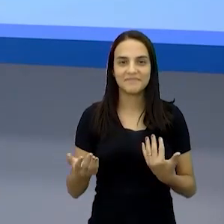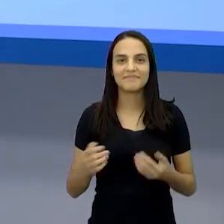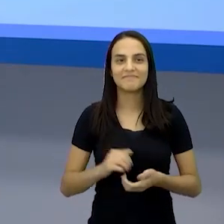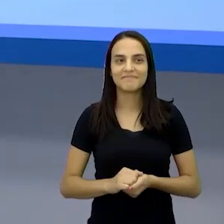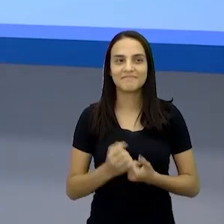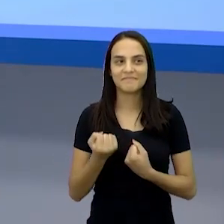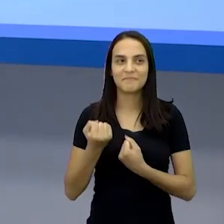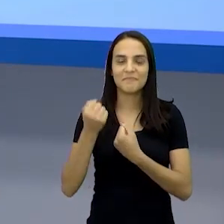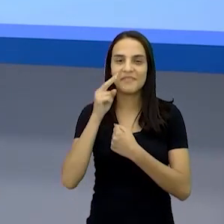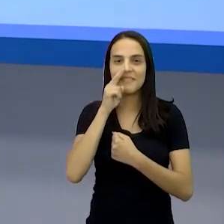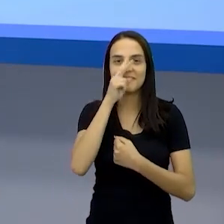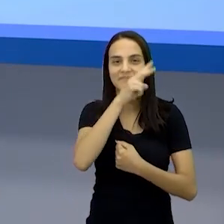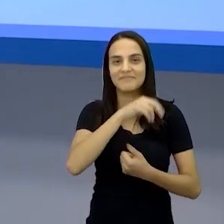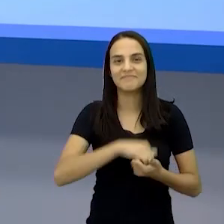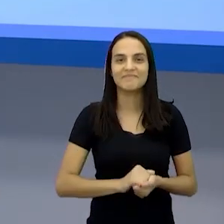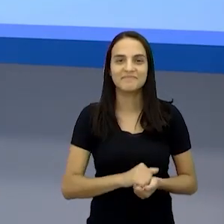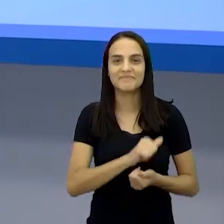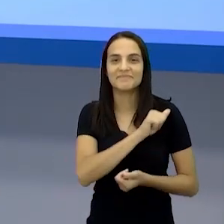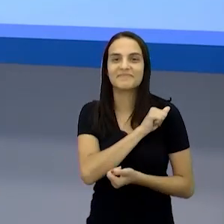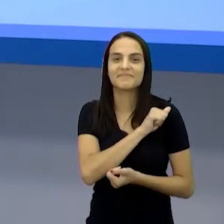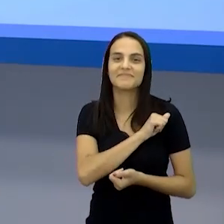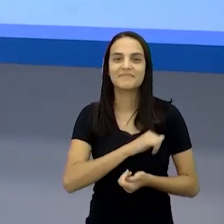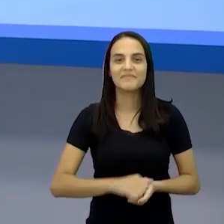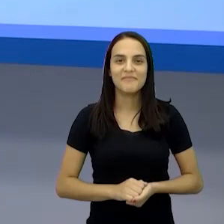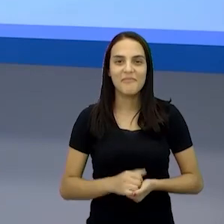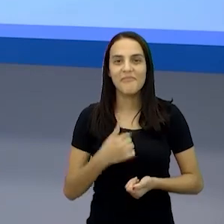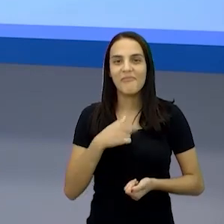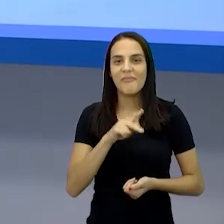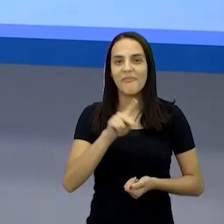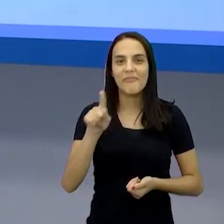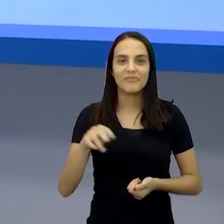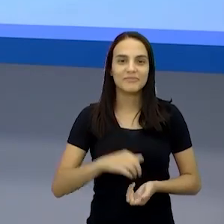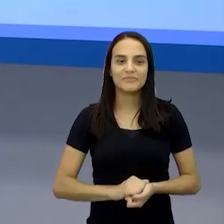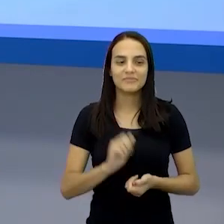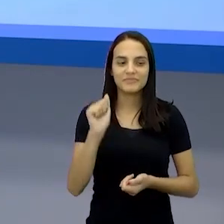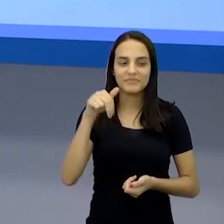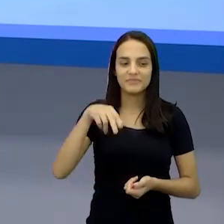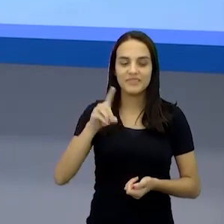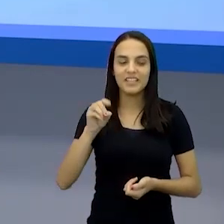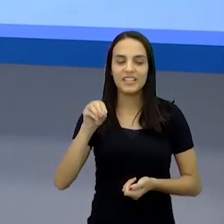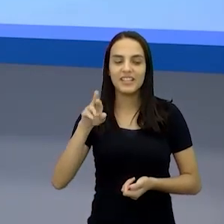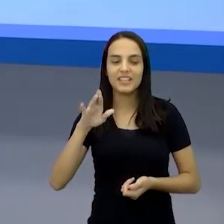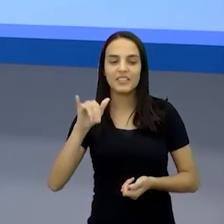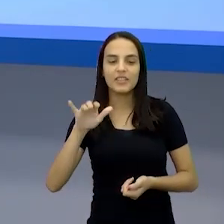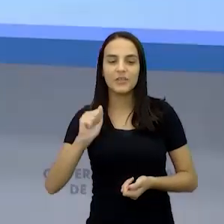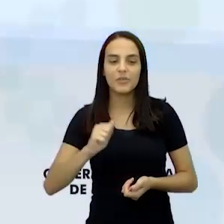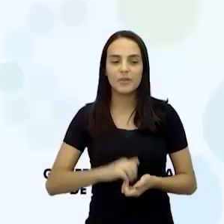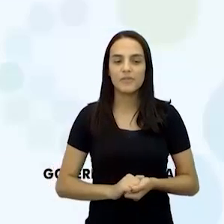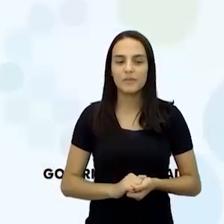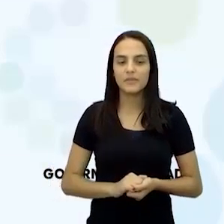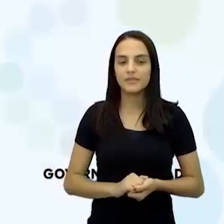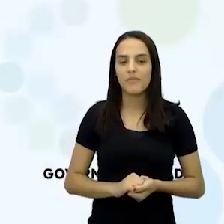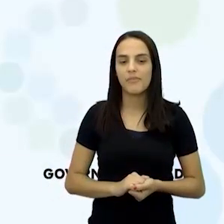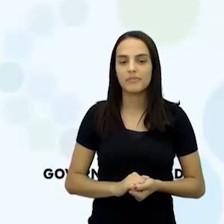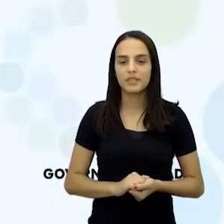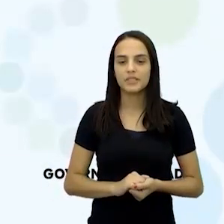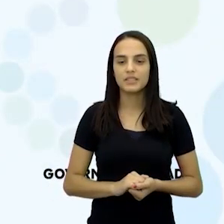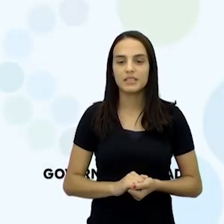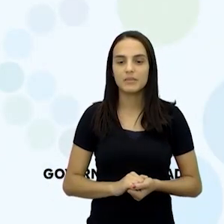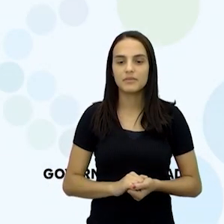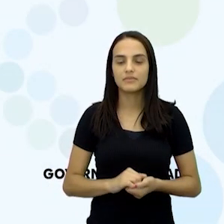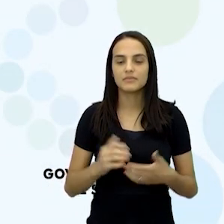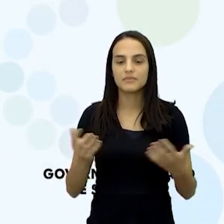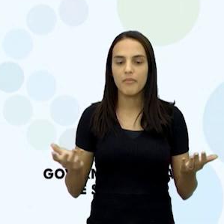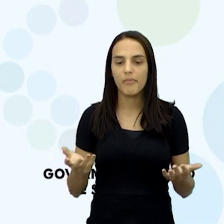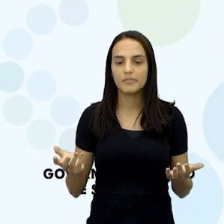aí para os alunos, para os professores aí. Eu sou o professor Antônio Russo Júnior, pode colocar aí na tela. E aí nós vamos ter a